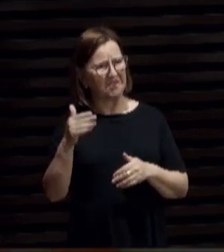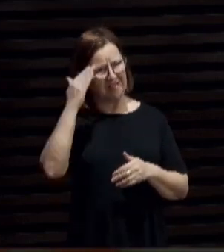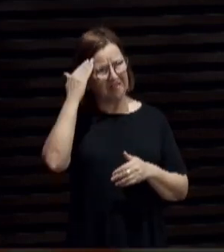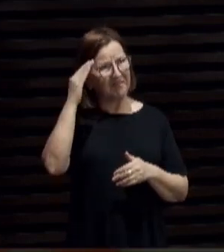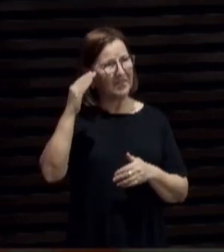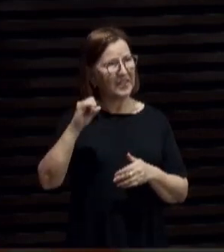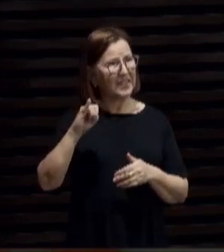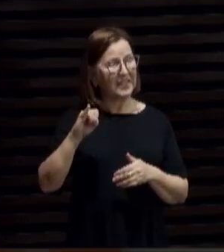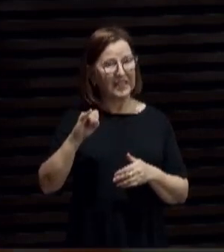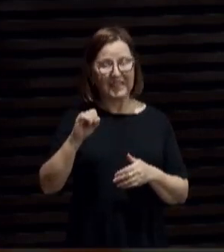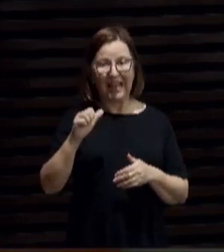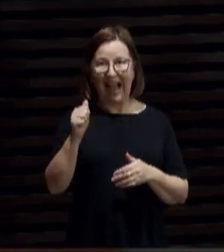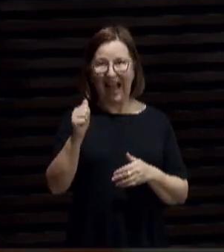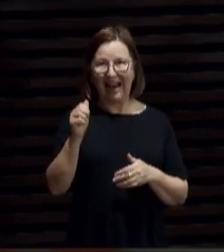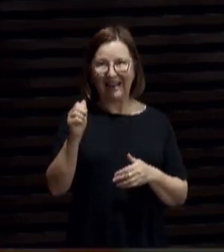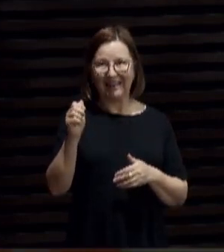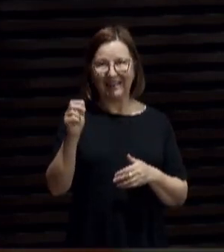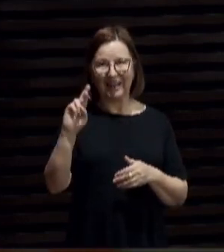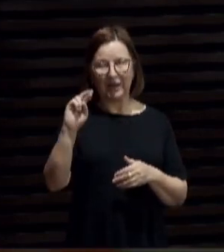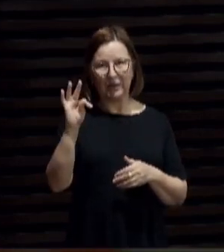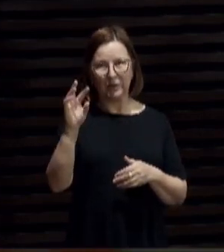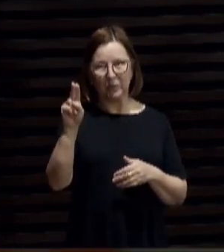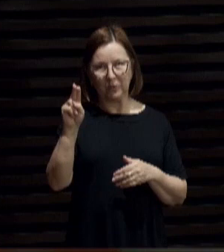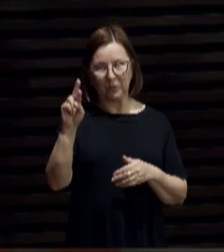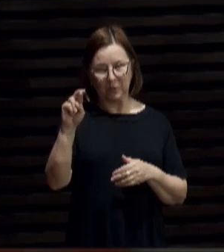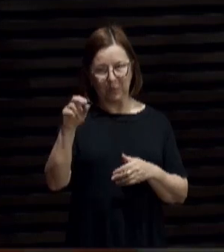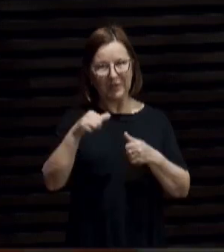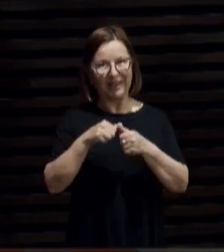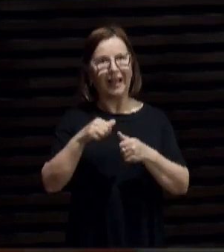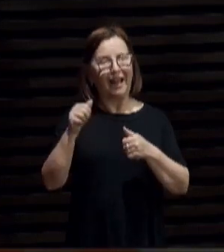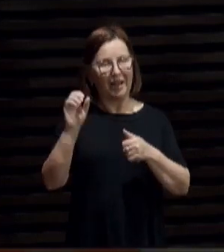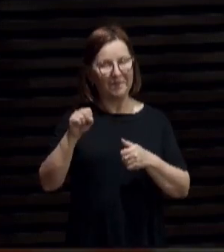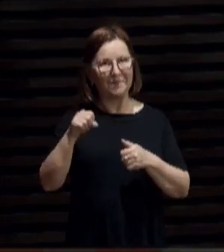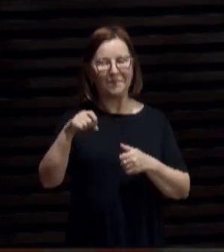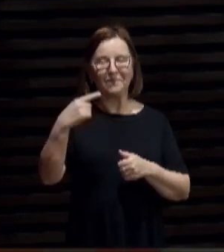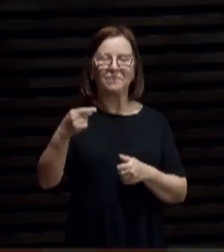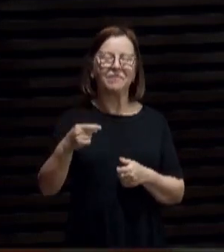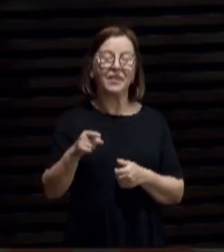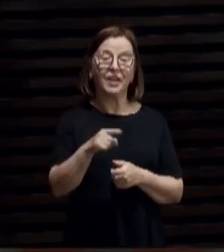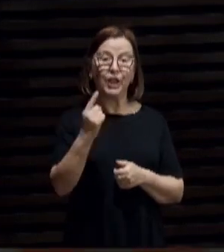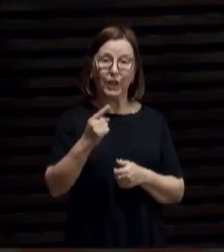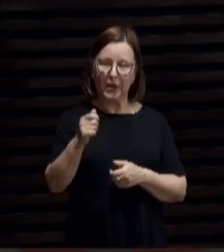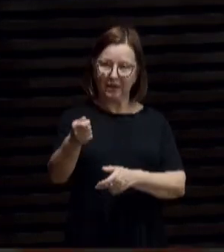lá atrás. Nós fomos pescar lá e